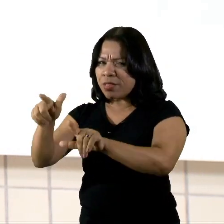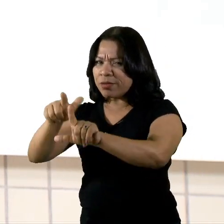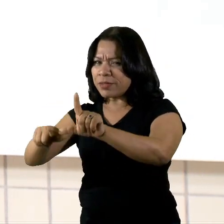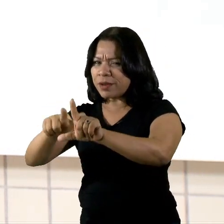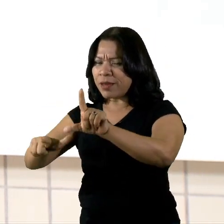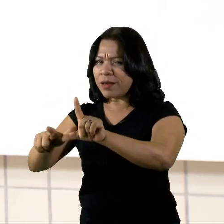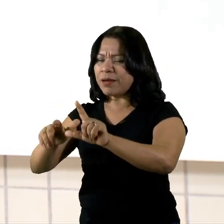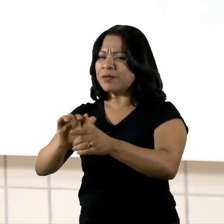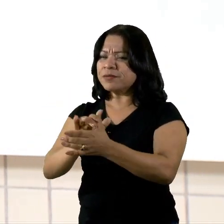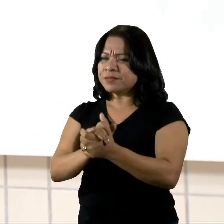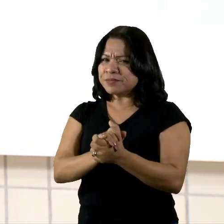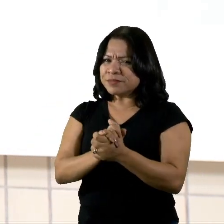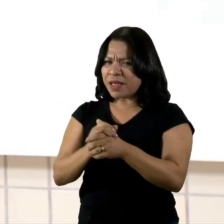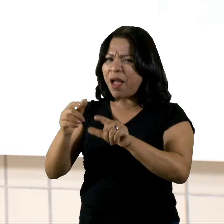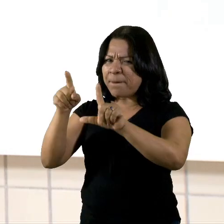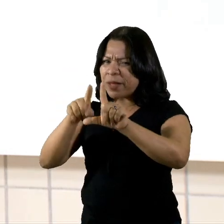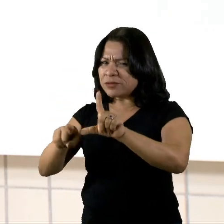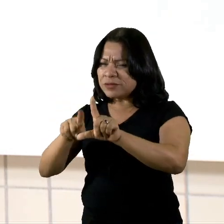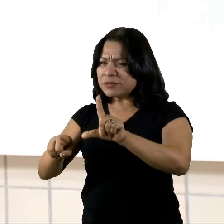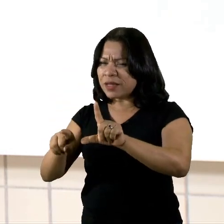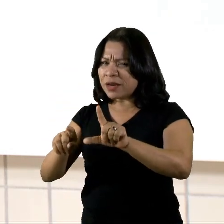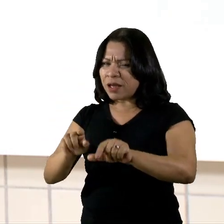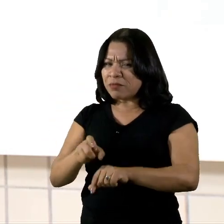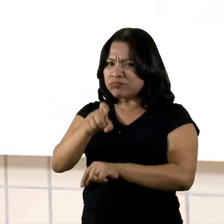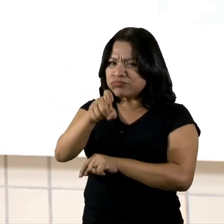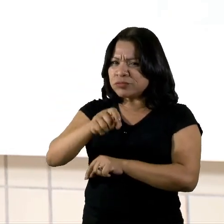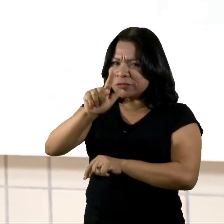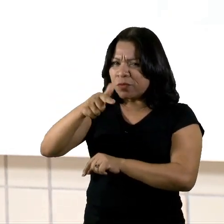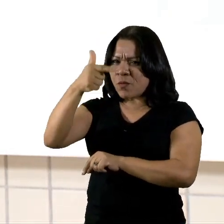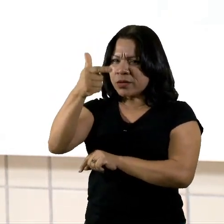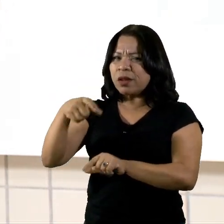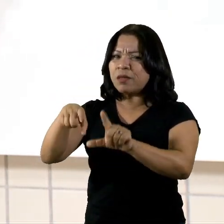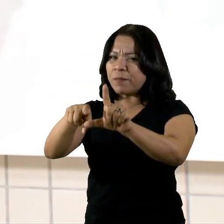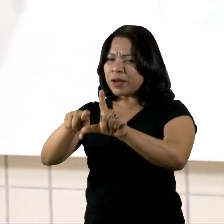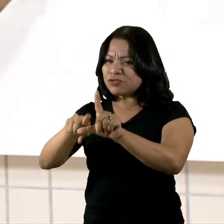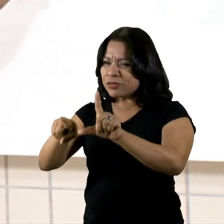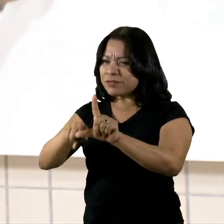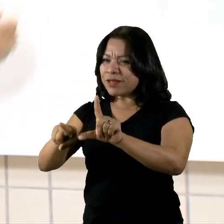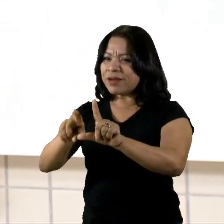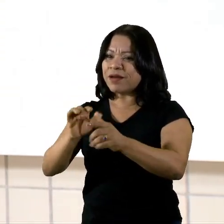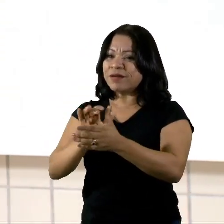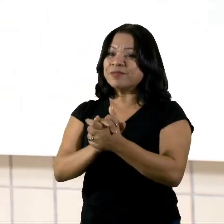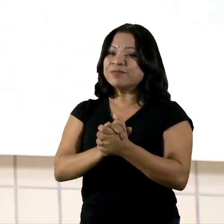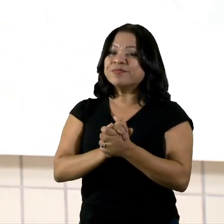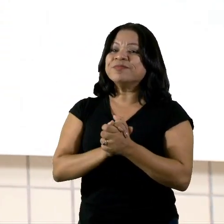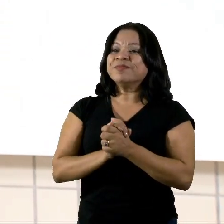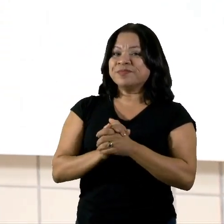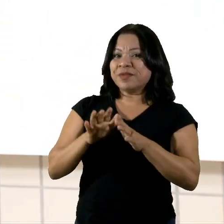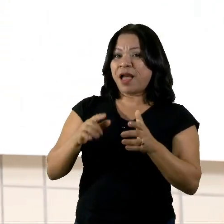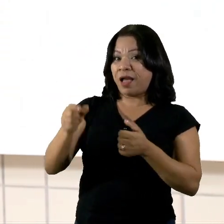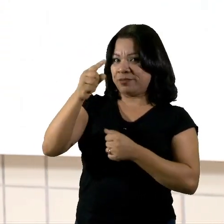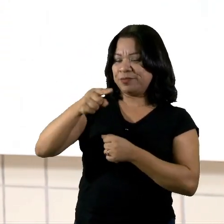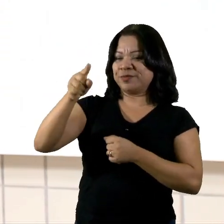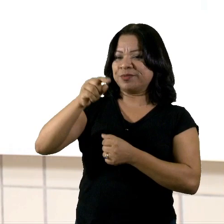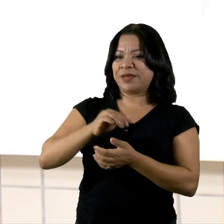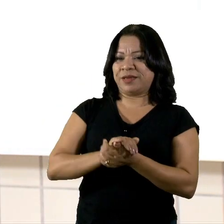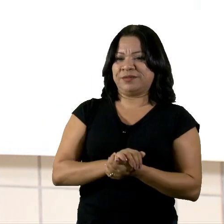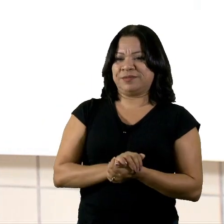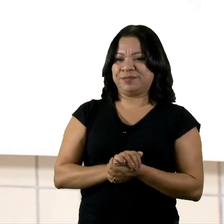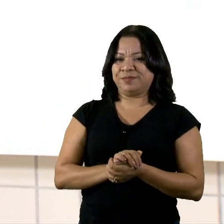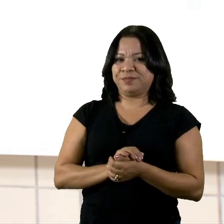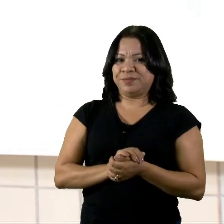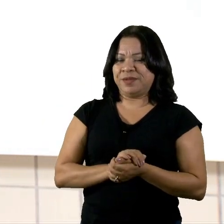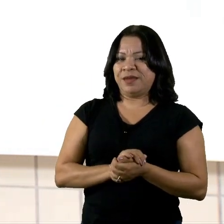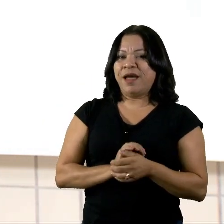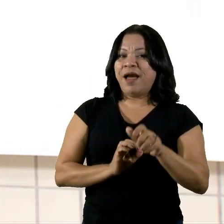X ao quadrado é a parte literal? É só voltar aqui no item A que ele é verdadeiro, né? A gente vai colocar o Czinho aqui. Então, no